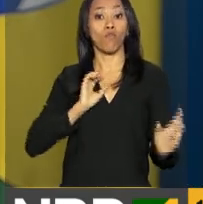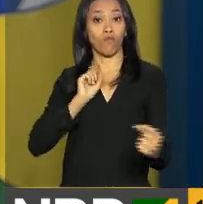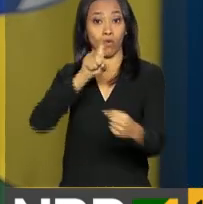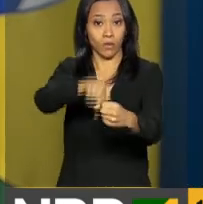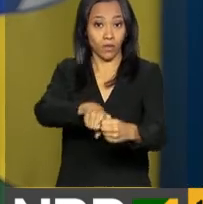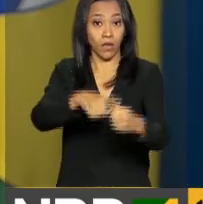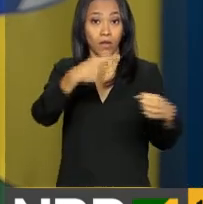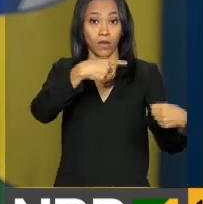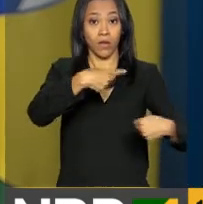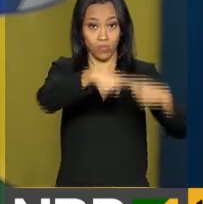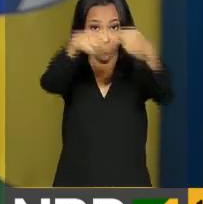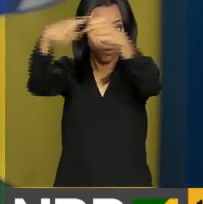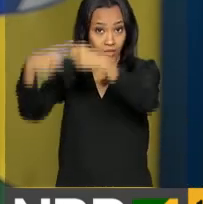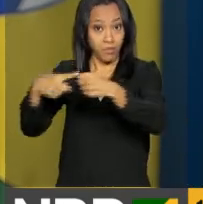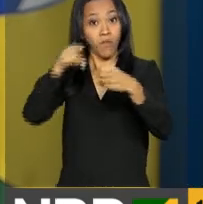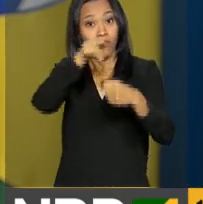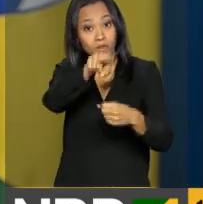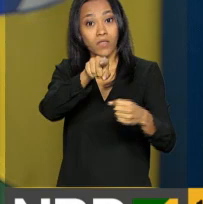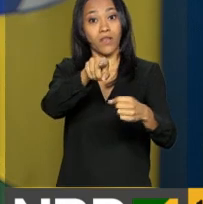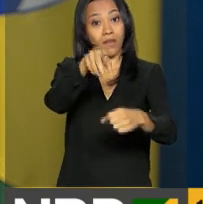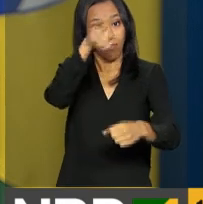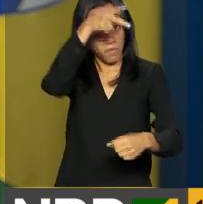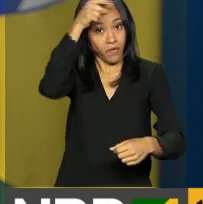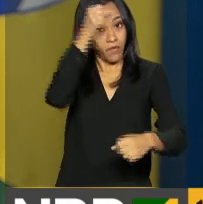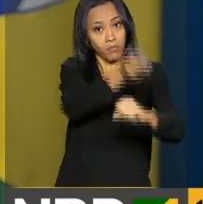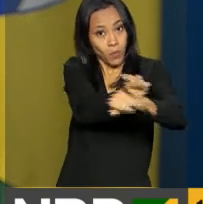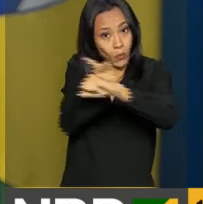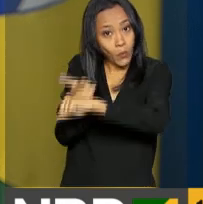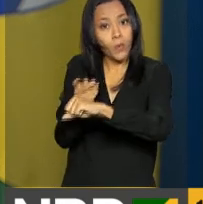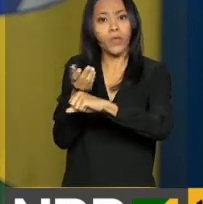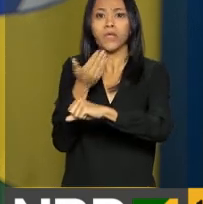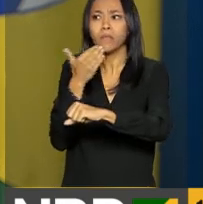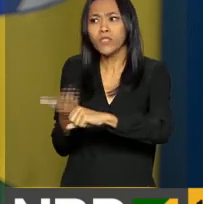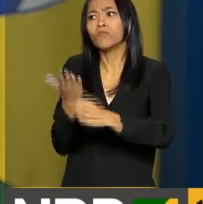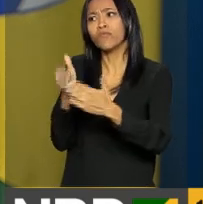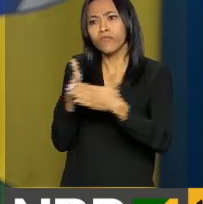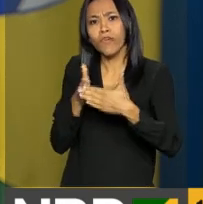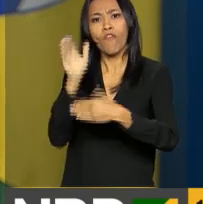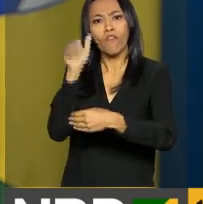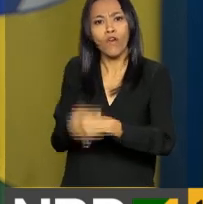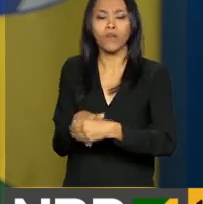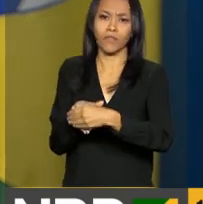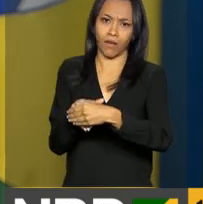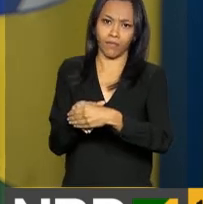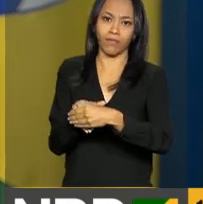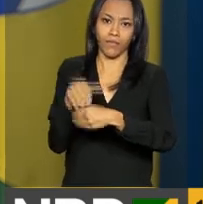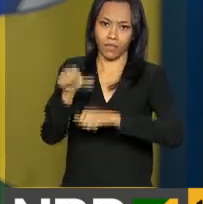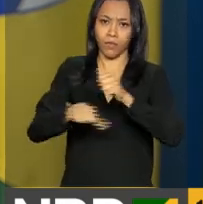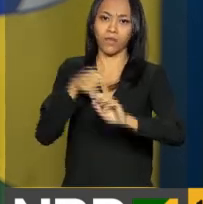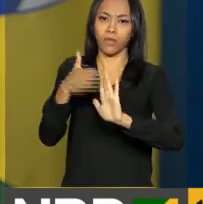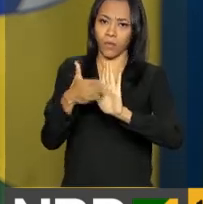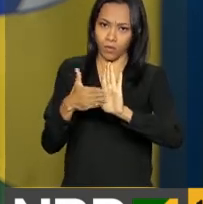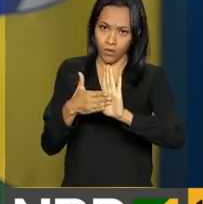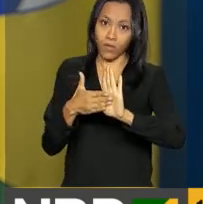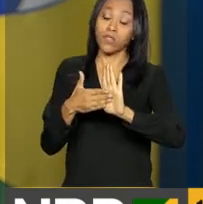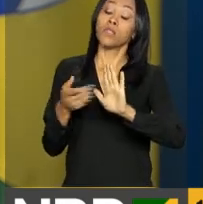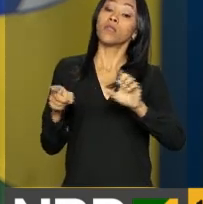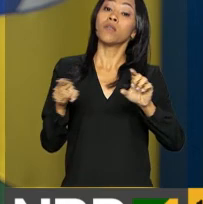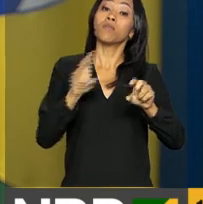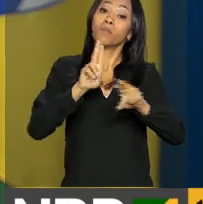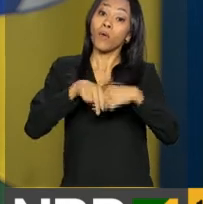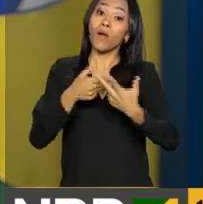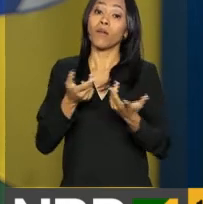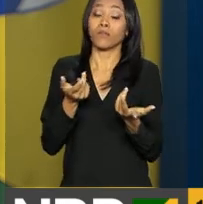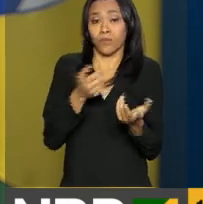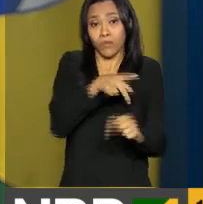caro, vote a reforma da Previdência, em primeiro lugar, pelo país, mas em segundo lugar, como revelou o